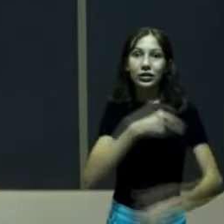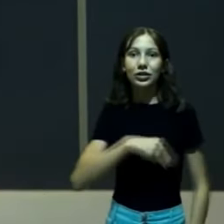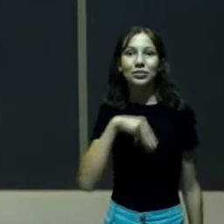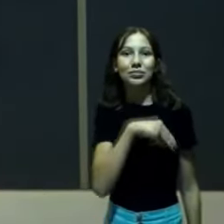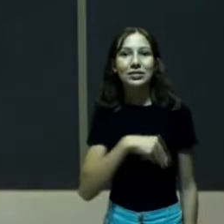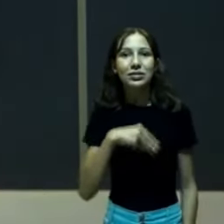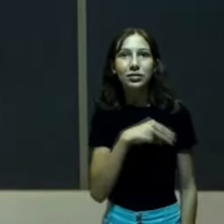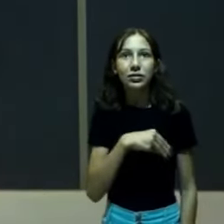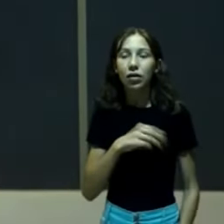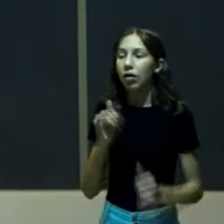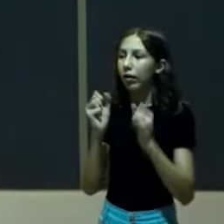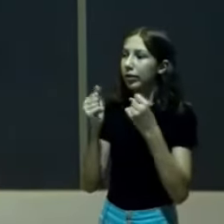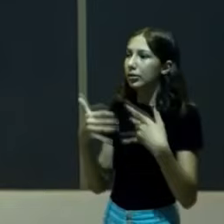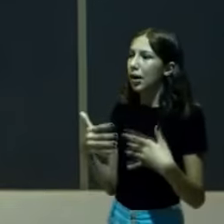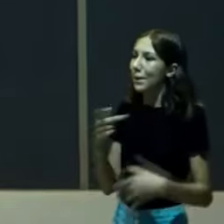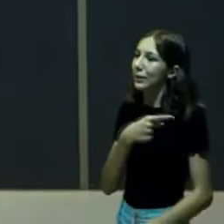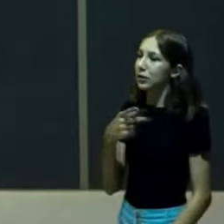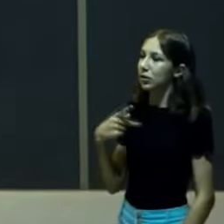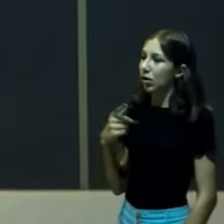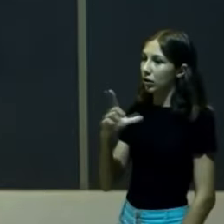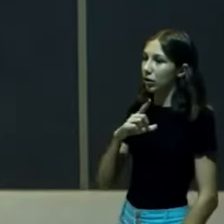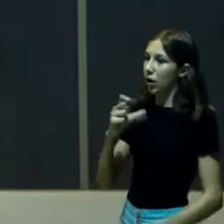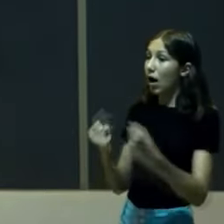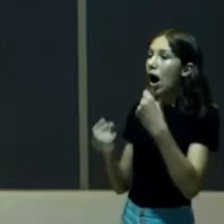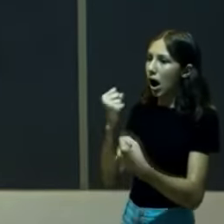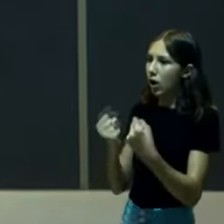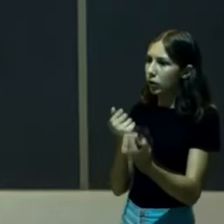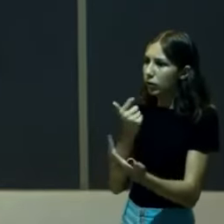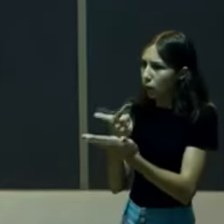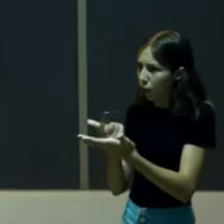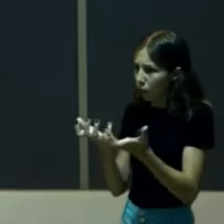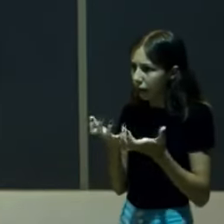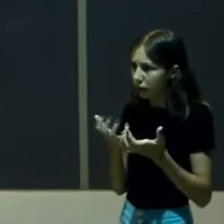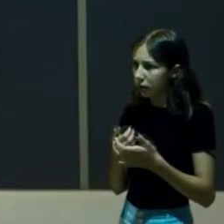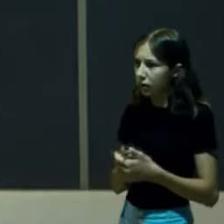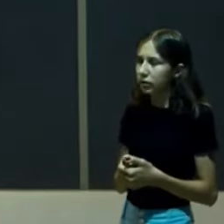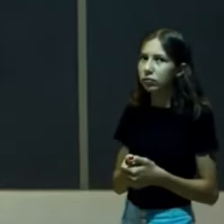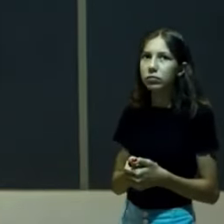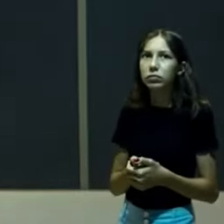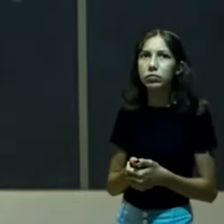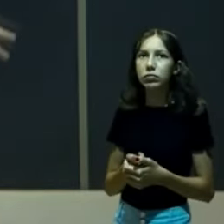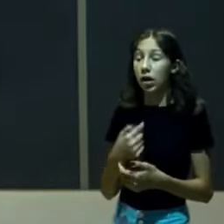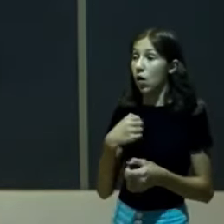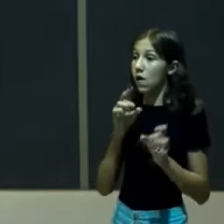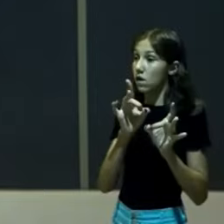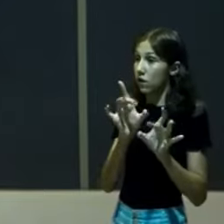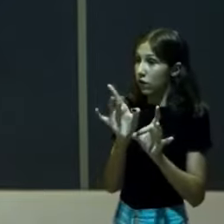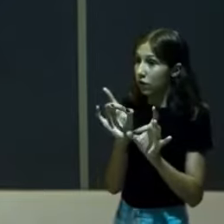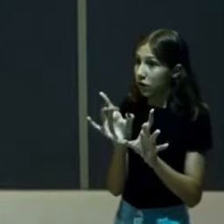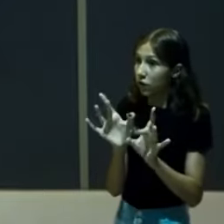Pastor, eu tenho uma caminhonete. O senhor quer comprar? Não dou conta de comprar. Eu estou vendendo essa